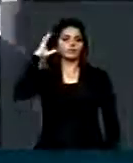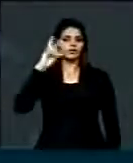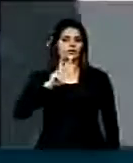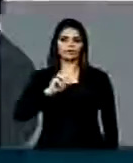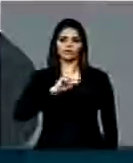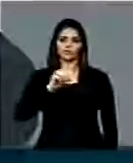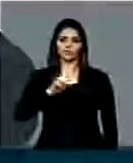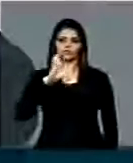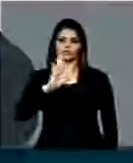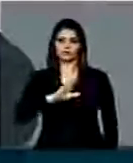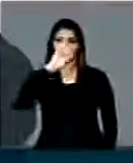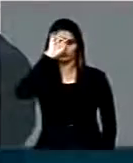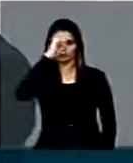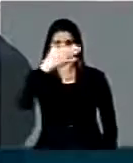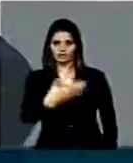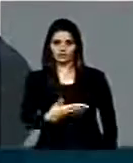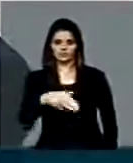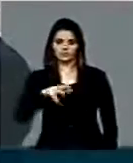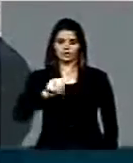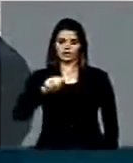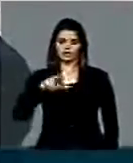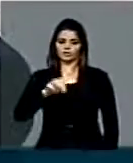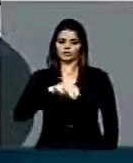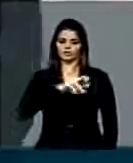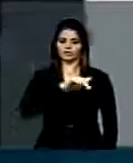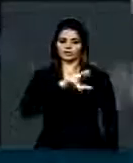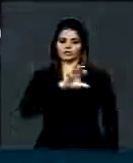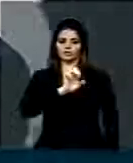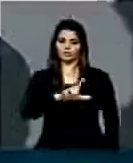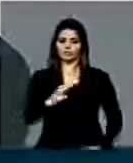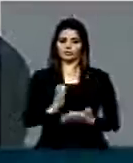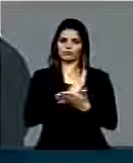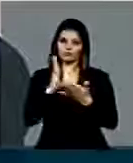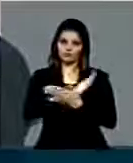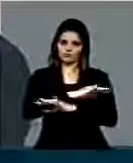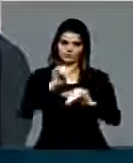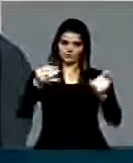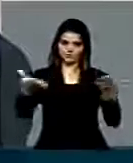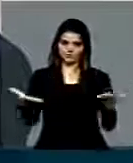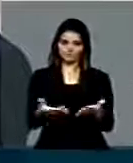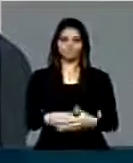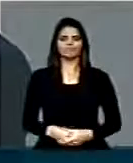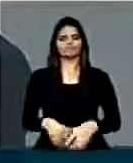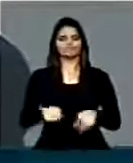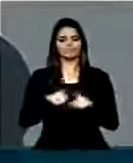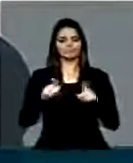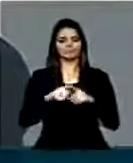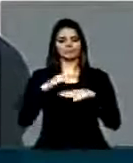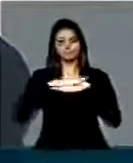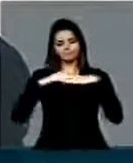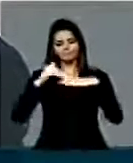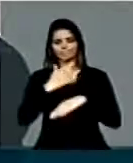São homenagens a Magno Martins e o Maciel Melo pelos livros lançados aqui e também votos de